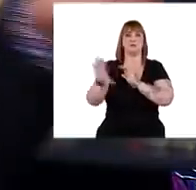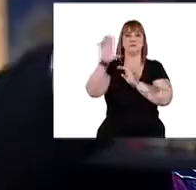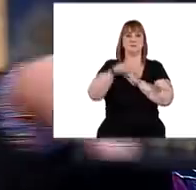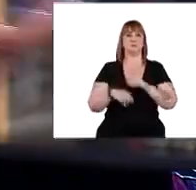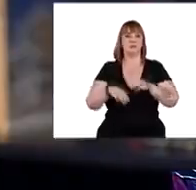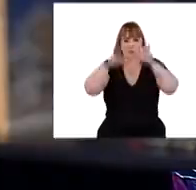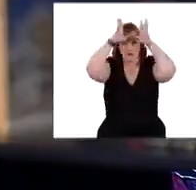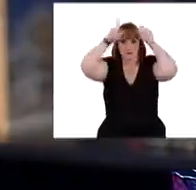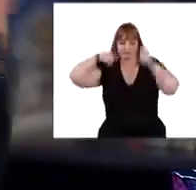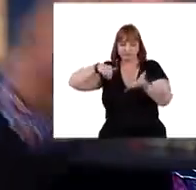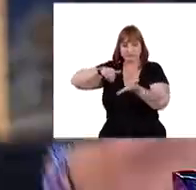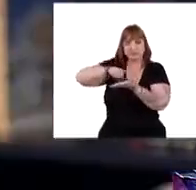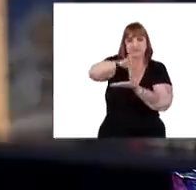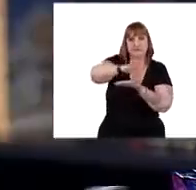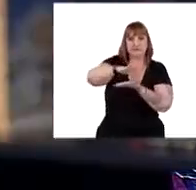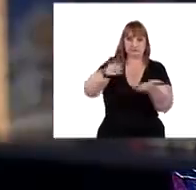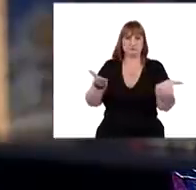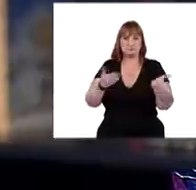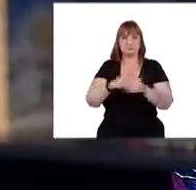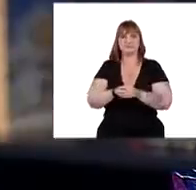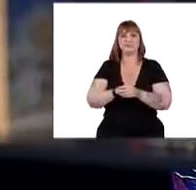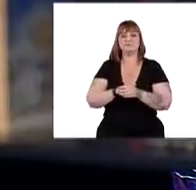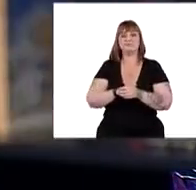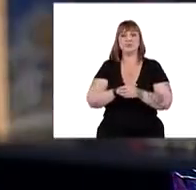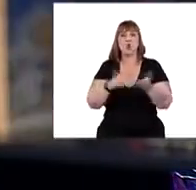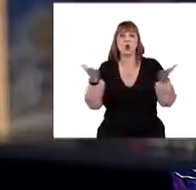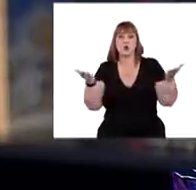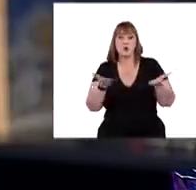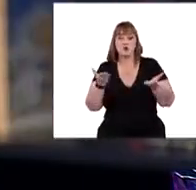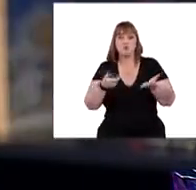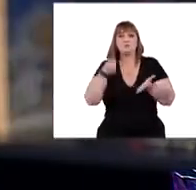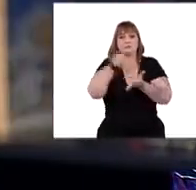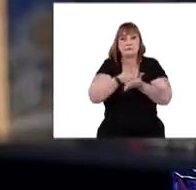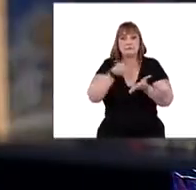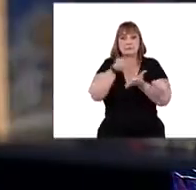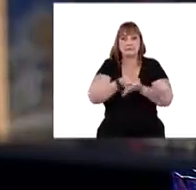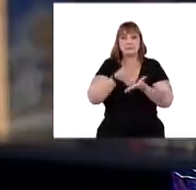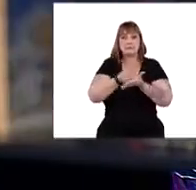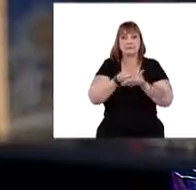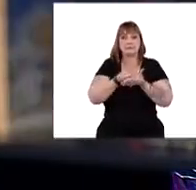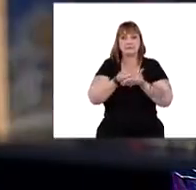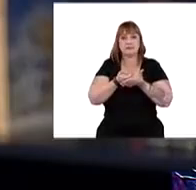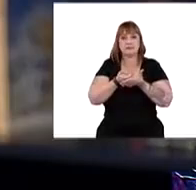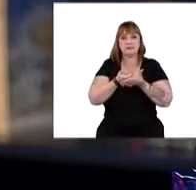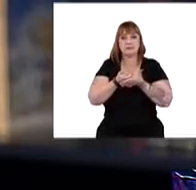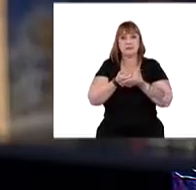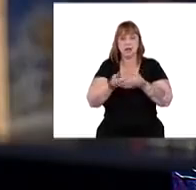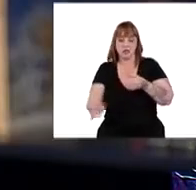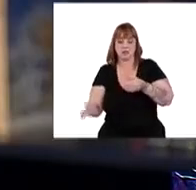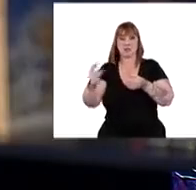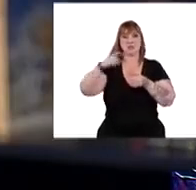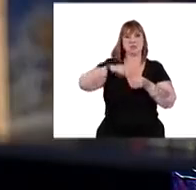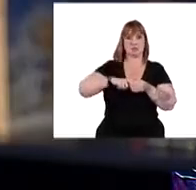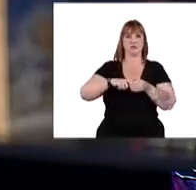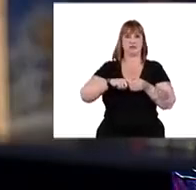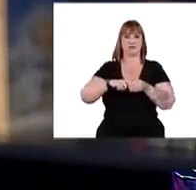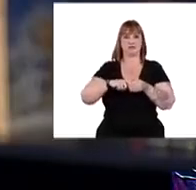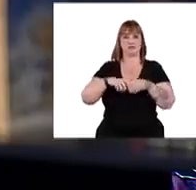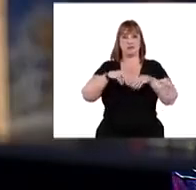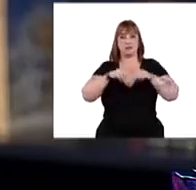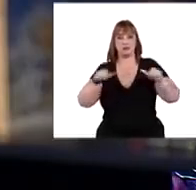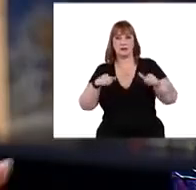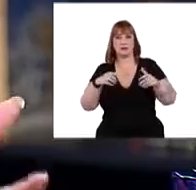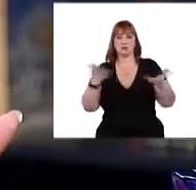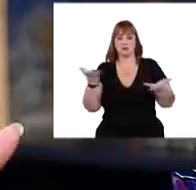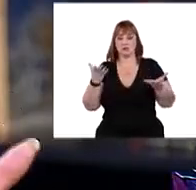foram expulsos, foram empurrados das suas terras e hoje lutam, né? Lutam muito em retomadas, e isso tem gerado